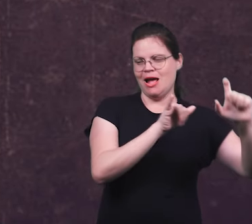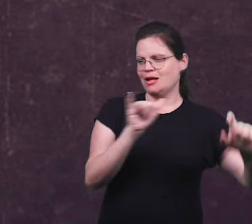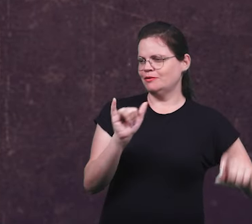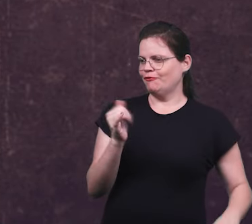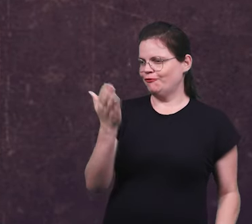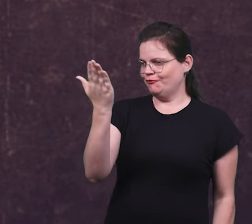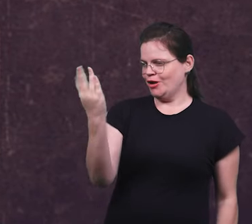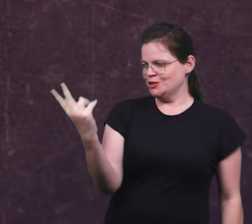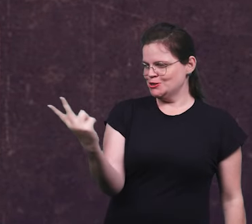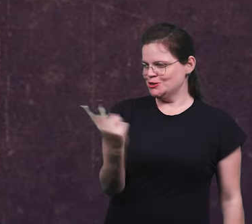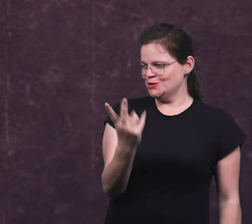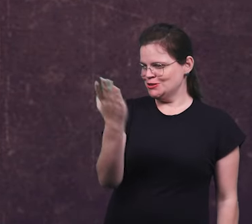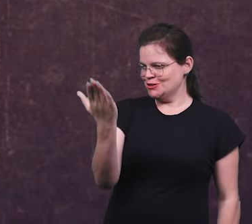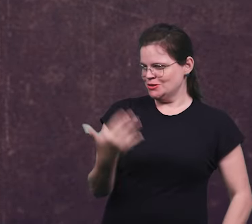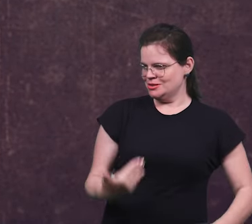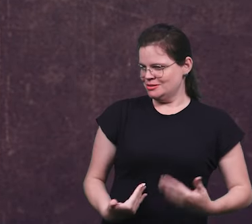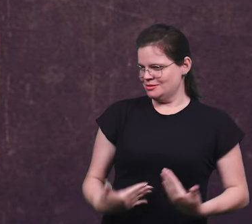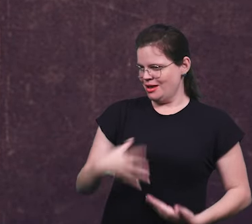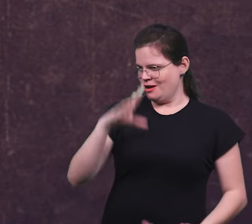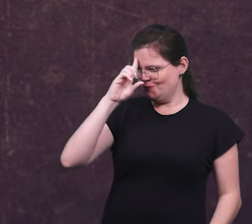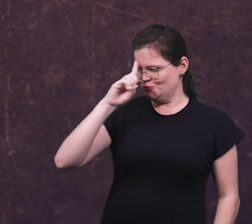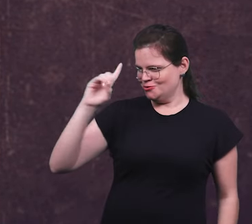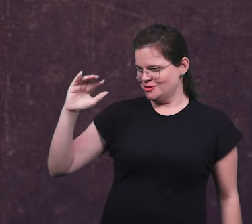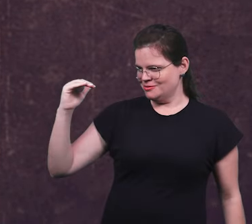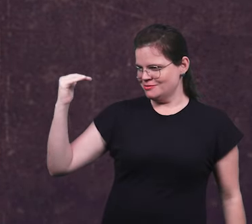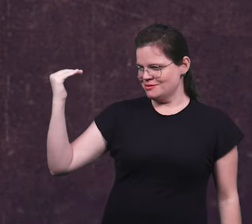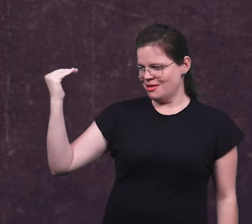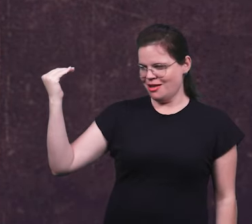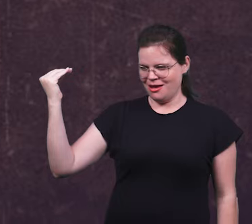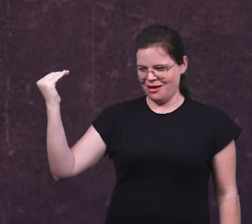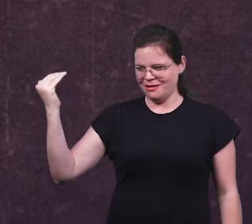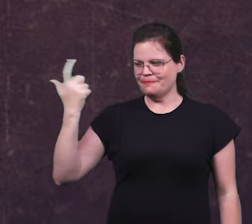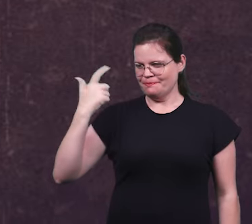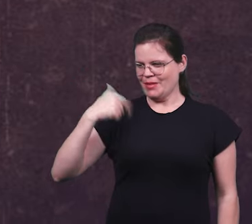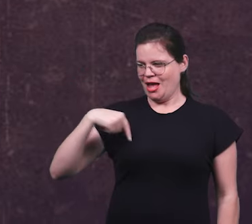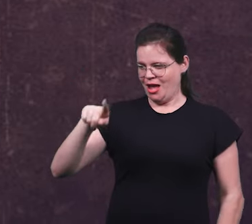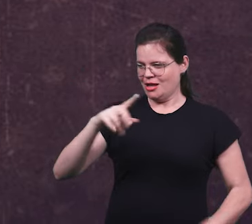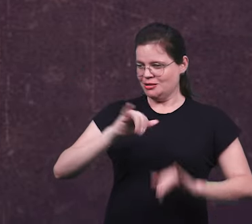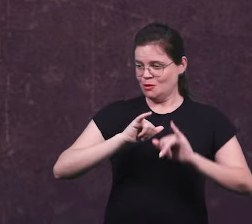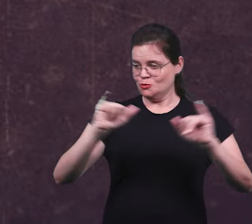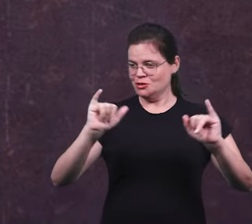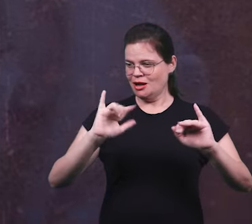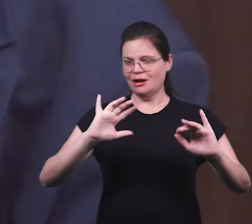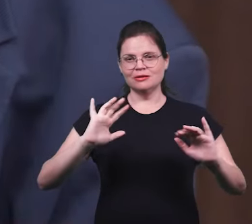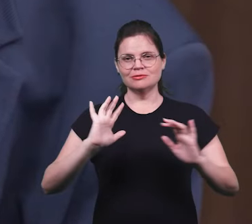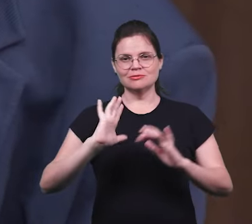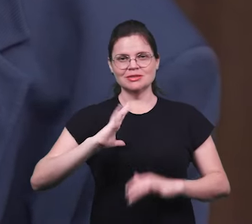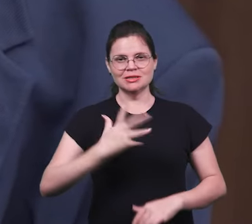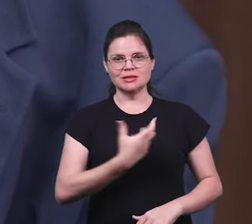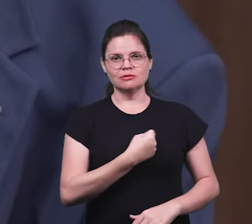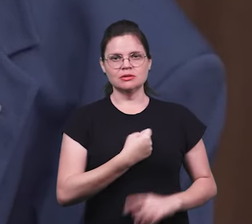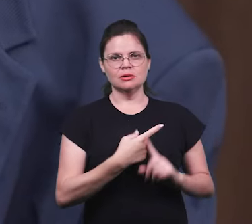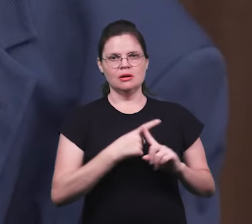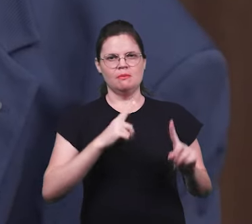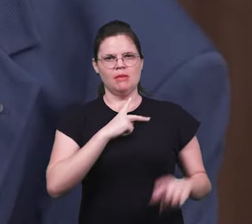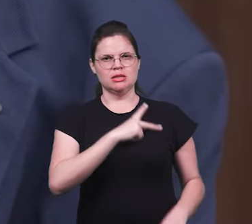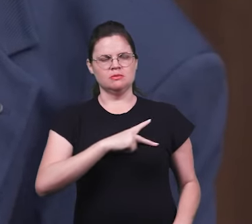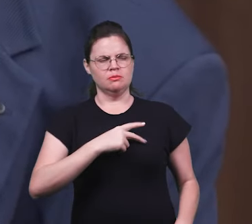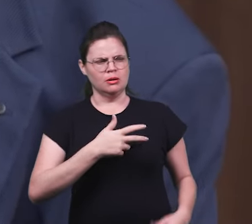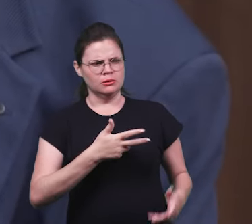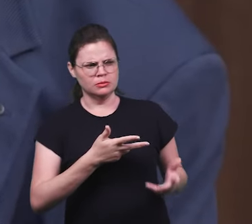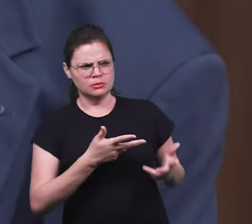homens são servos do Deus Altíssimo e vos anuncio o caminho da salvação. Não está falando o que ele estava fazendo. Mas Paulo viu